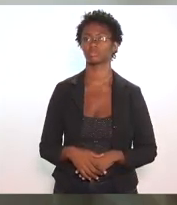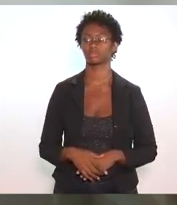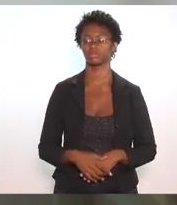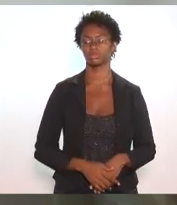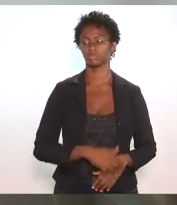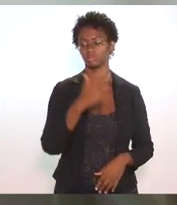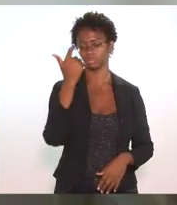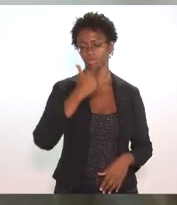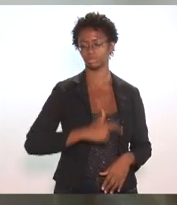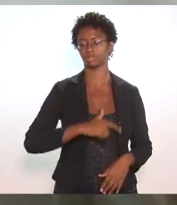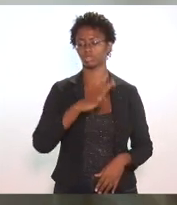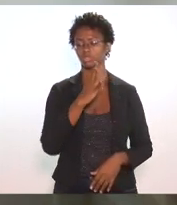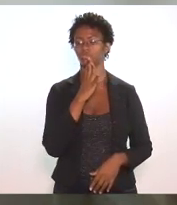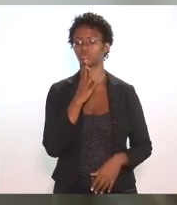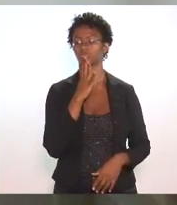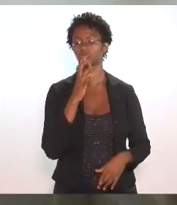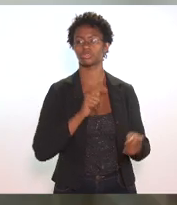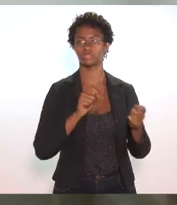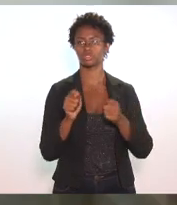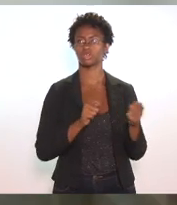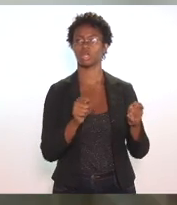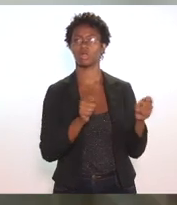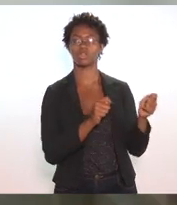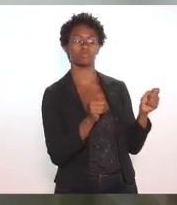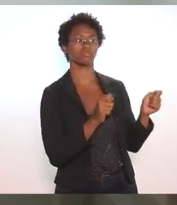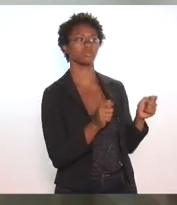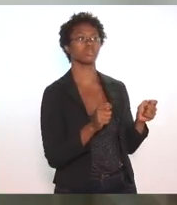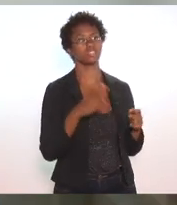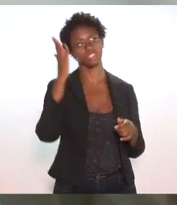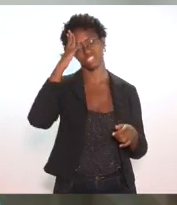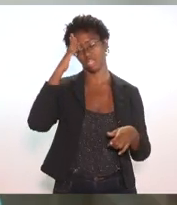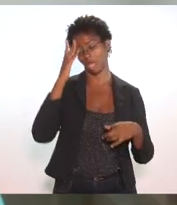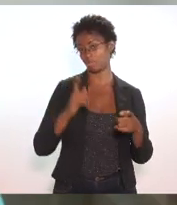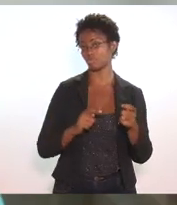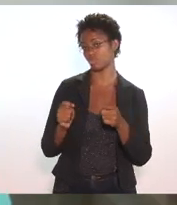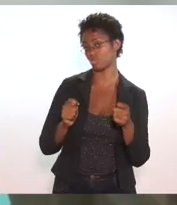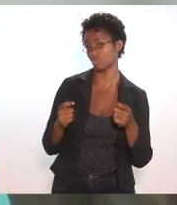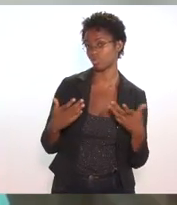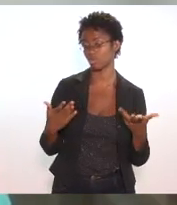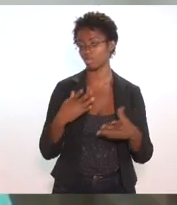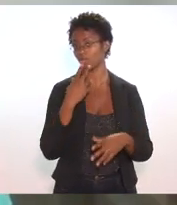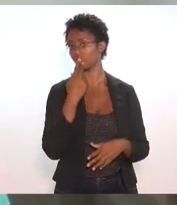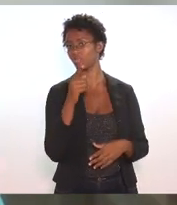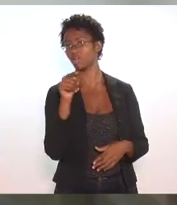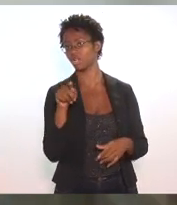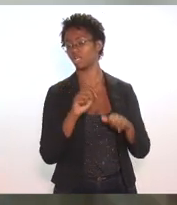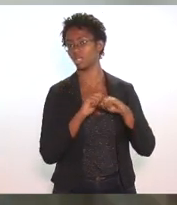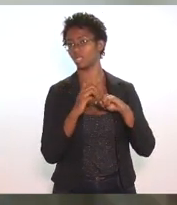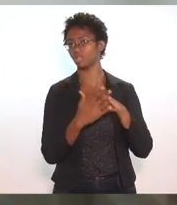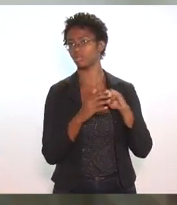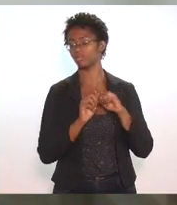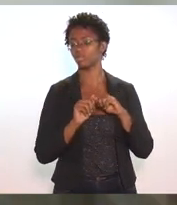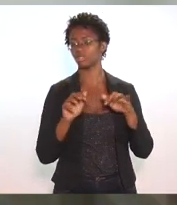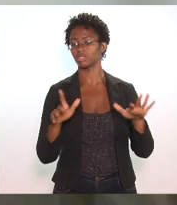grandes conhecedores da economia, e dizer que a pandemia